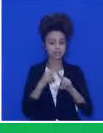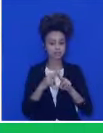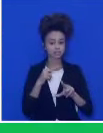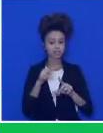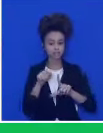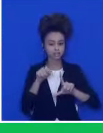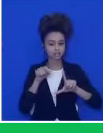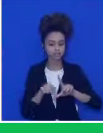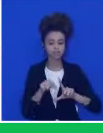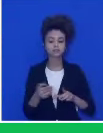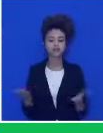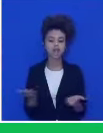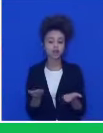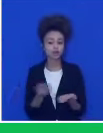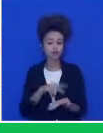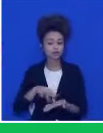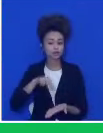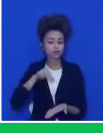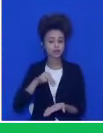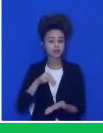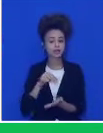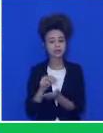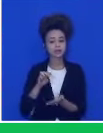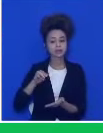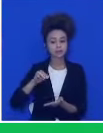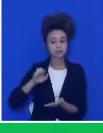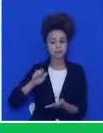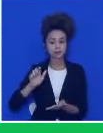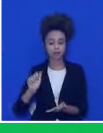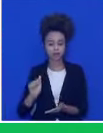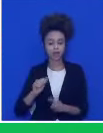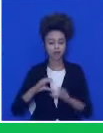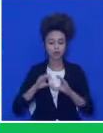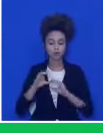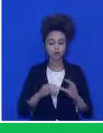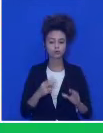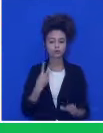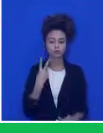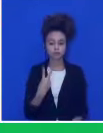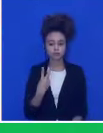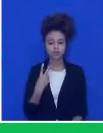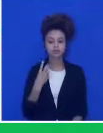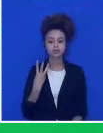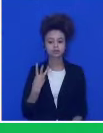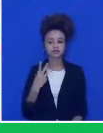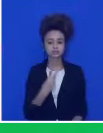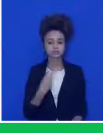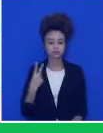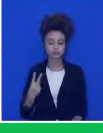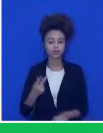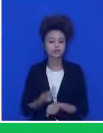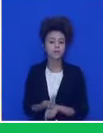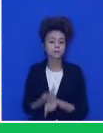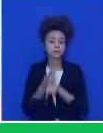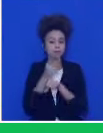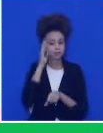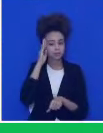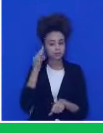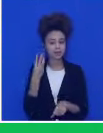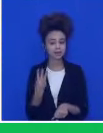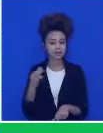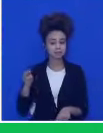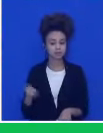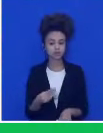de agora você acompanha o sorteio dessa noite da Mega Sena. É o concurso 2.322, que tem prêmio principal de